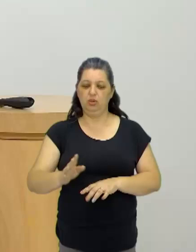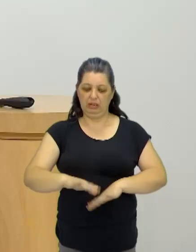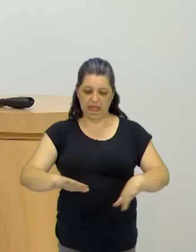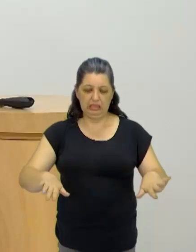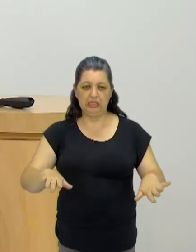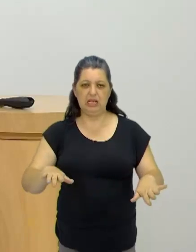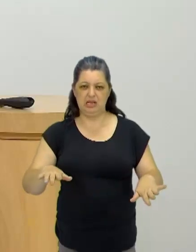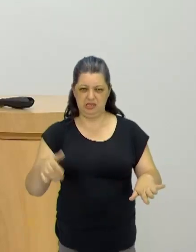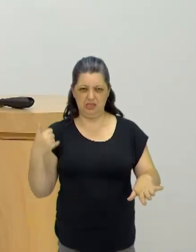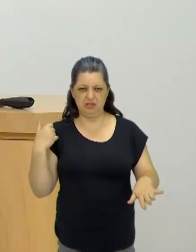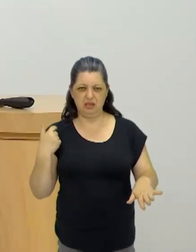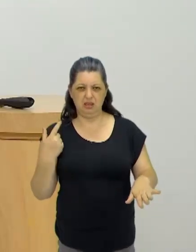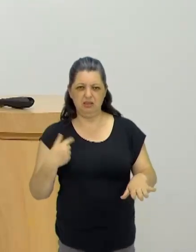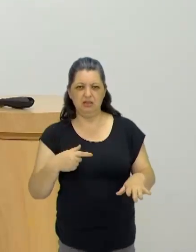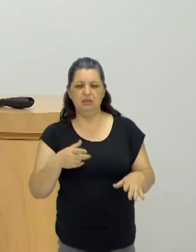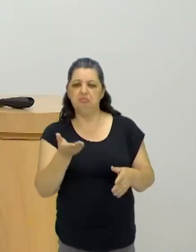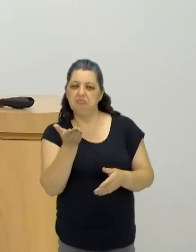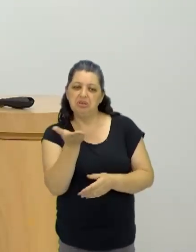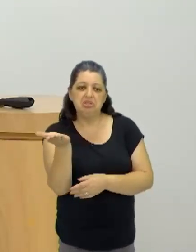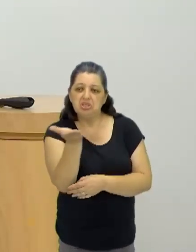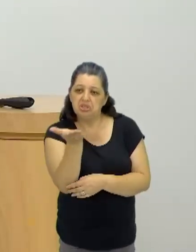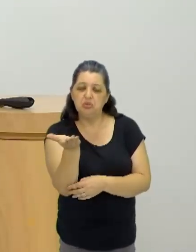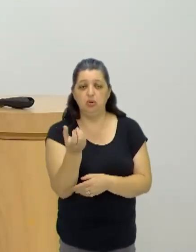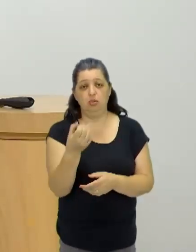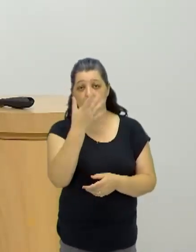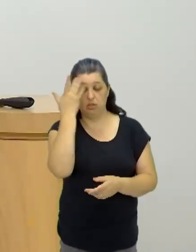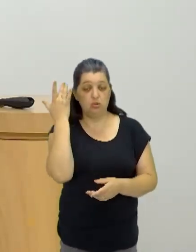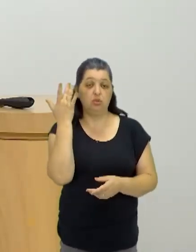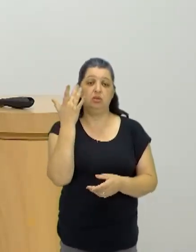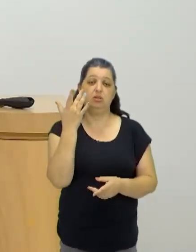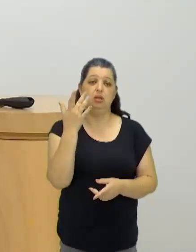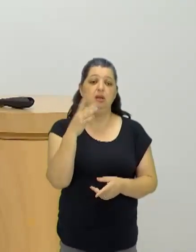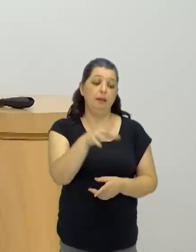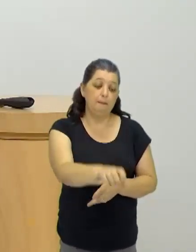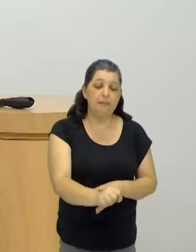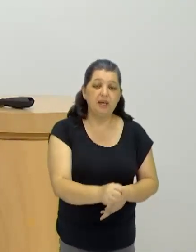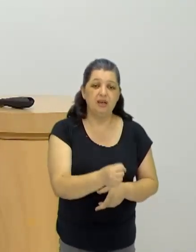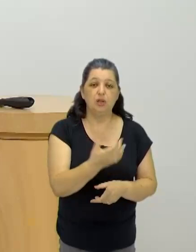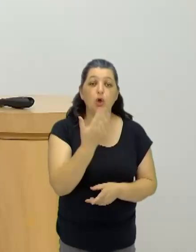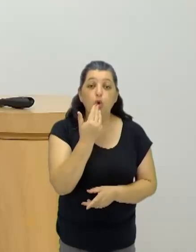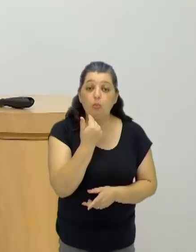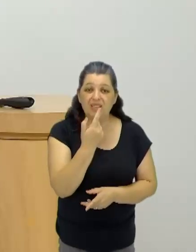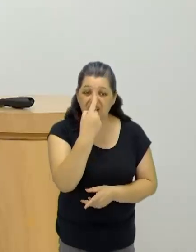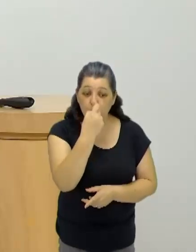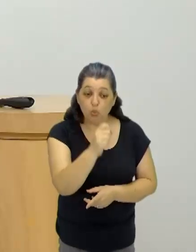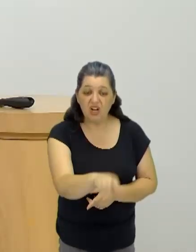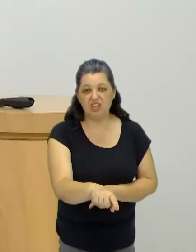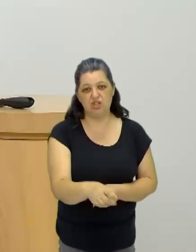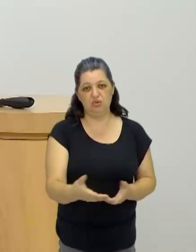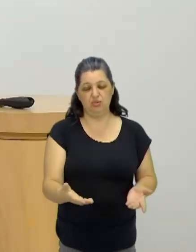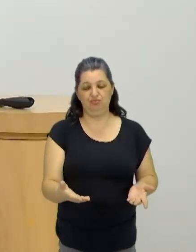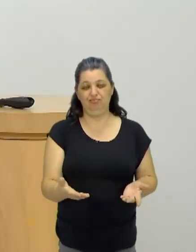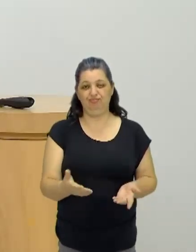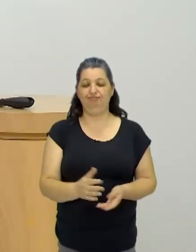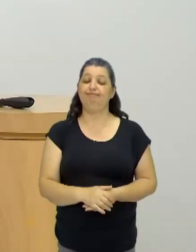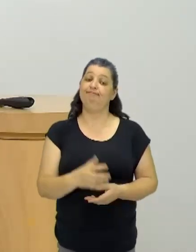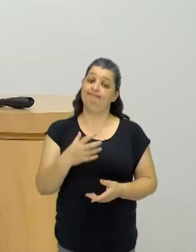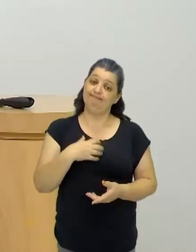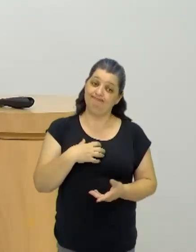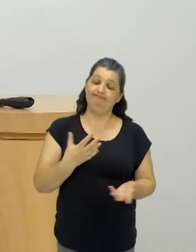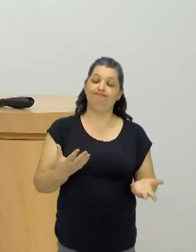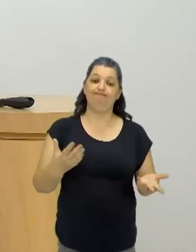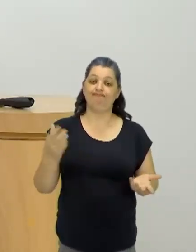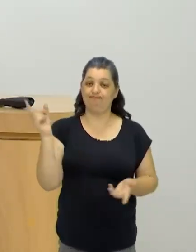aconteça. Pessoas pegando comida no lixo. É uma monstruosidade que isso aconteça. Mas de alguma forma, a